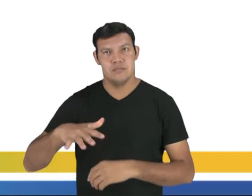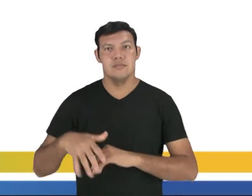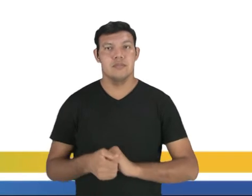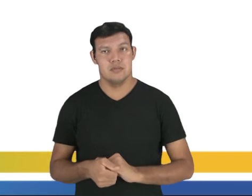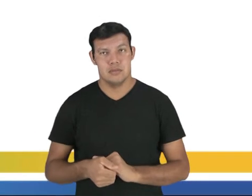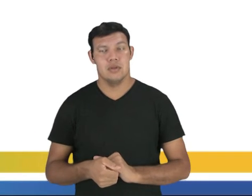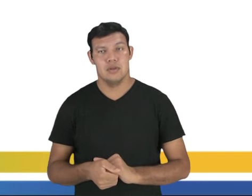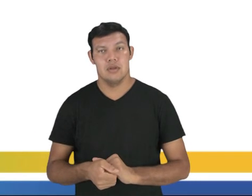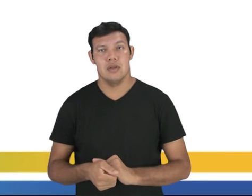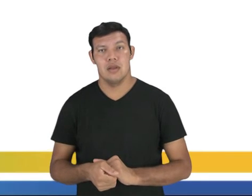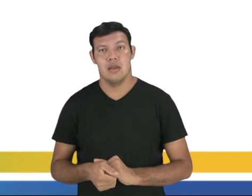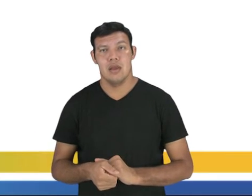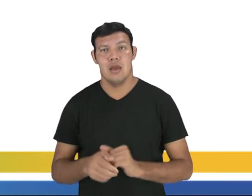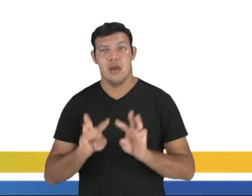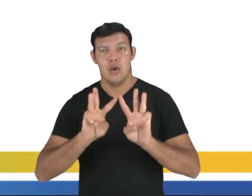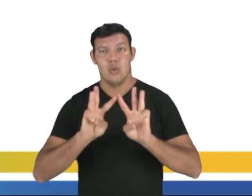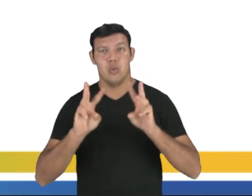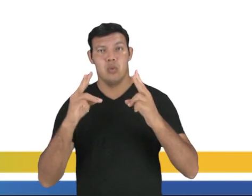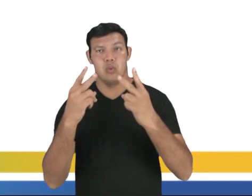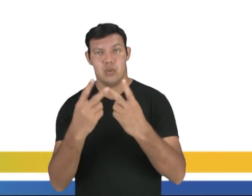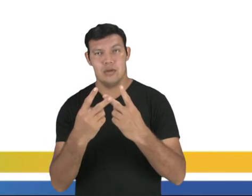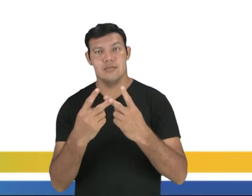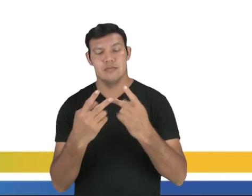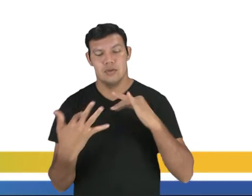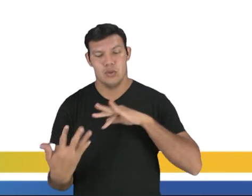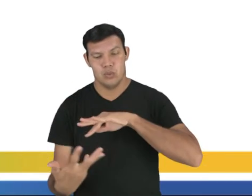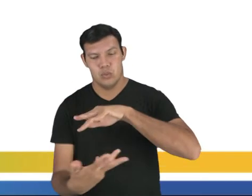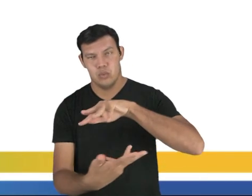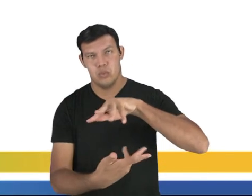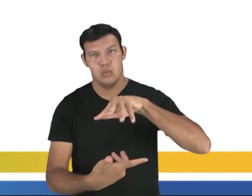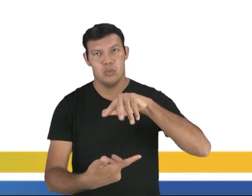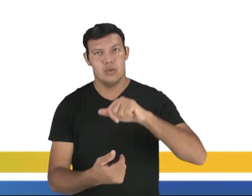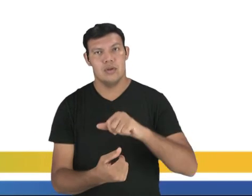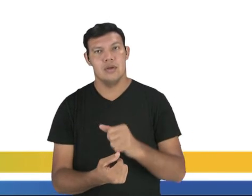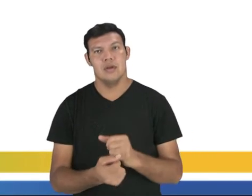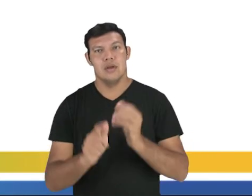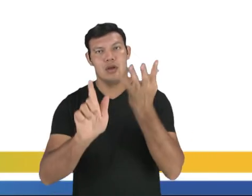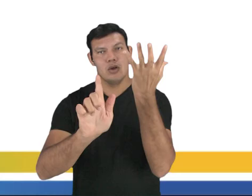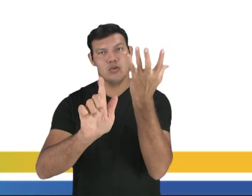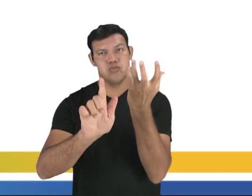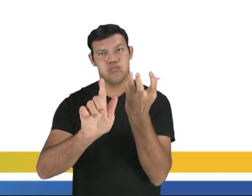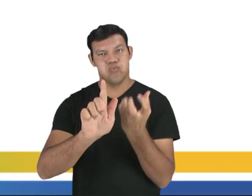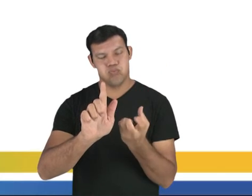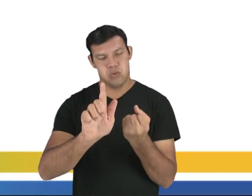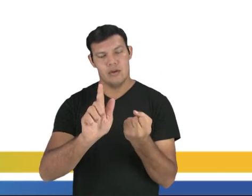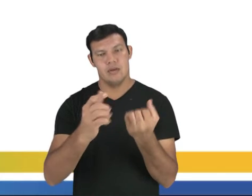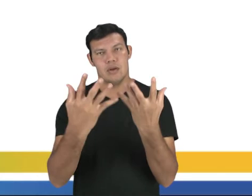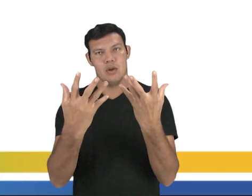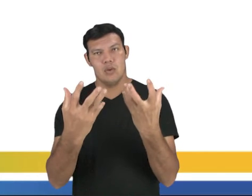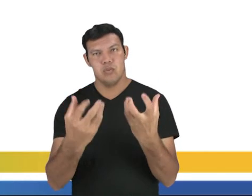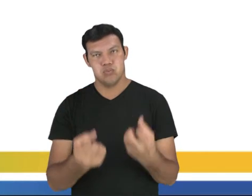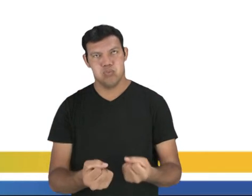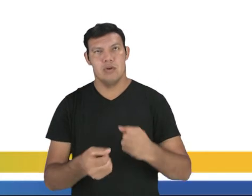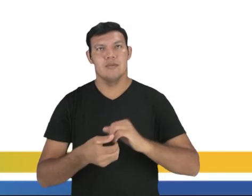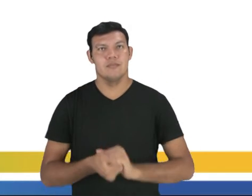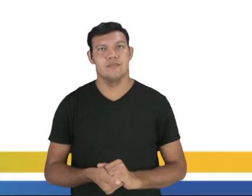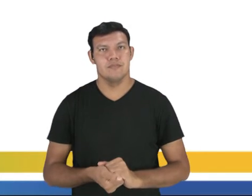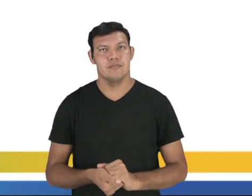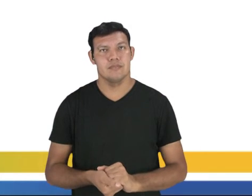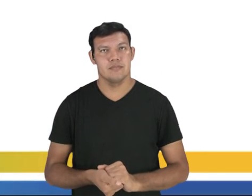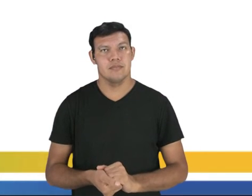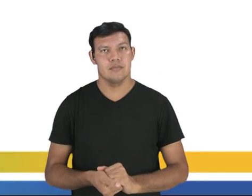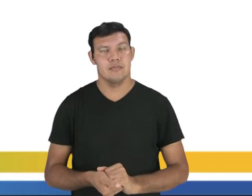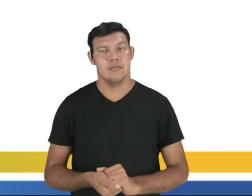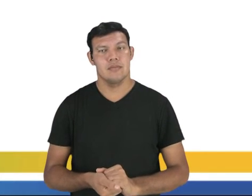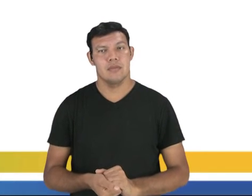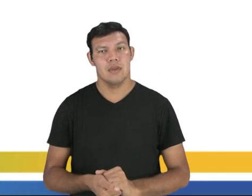espaço, a massa gravitacional ativa seria a massa da Terra. Né? Nós estamos sendo atraídos pela Terra.